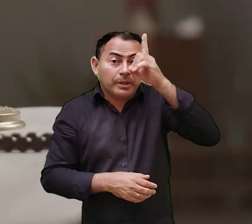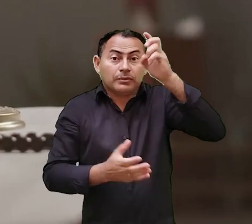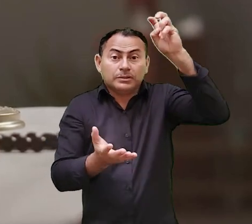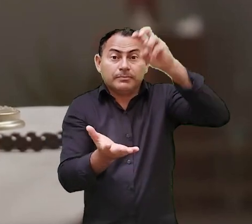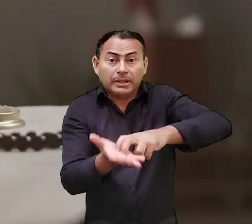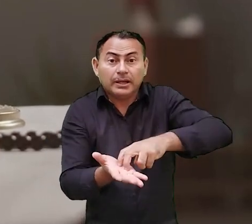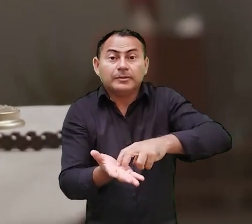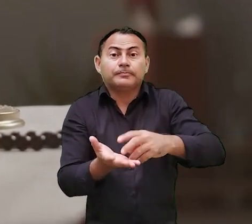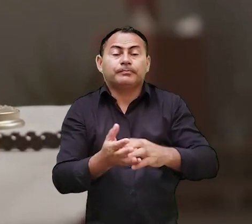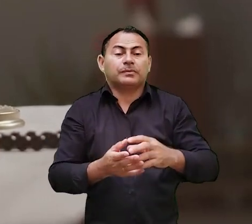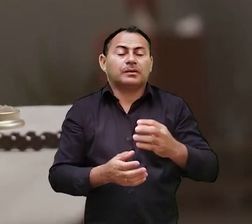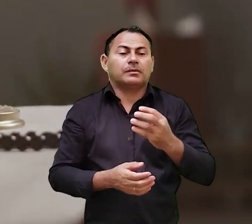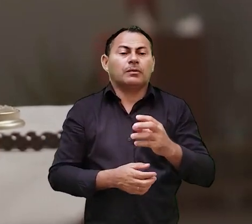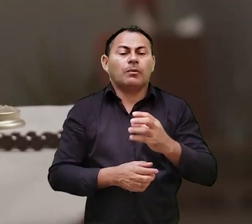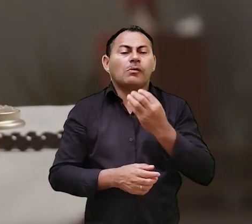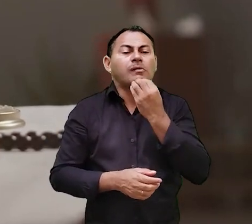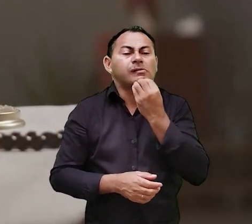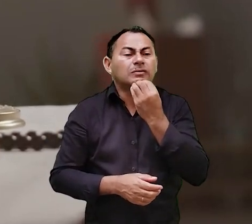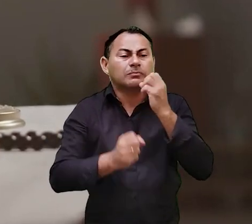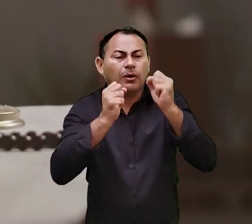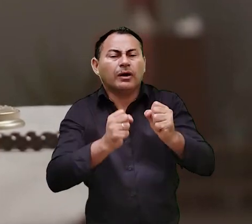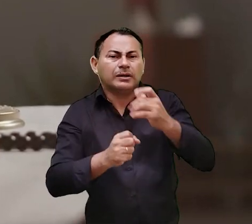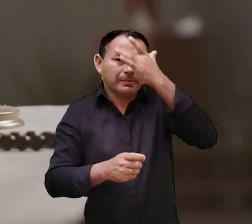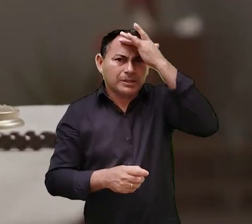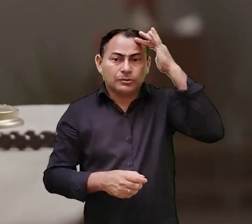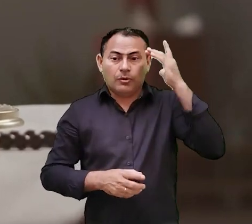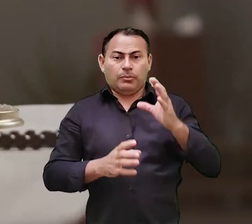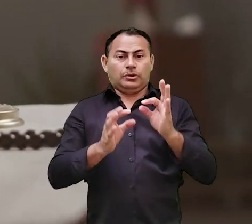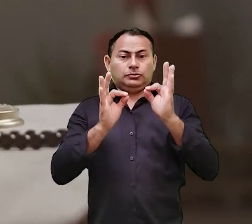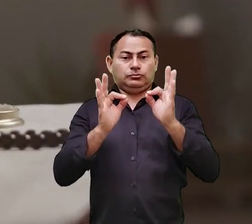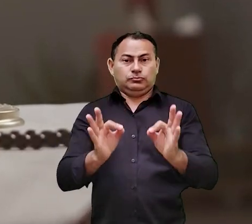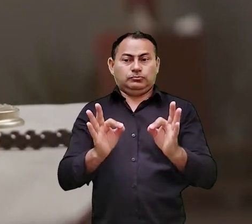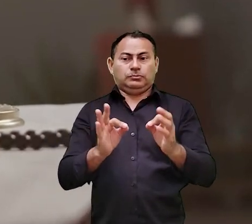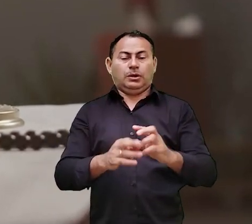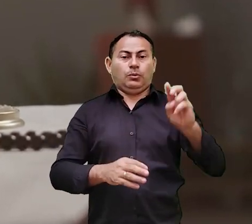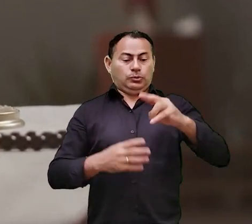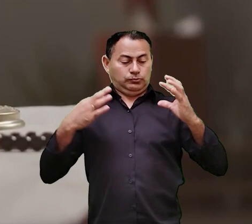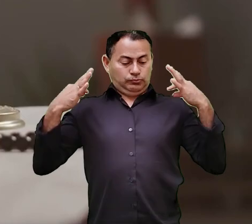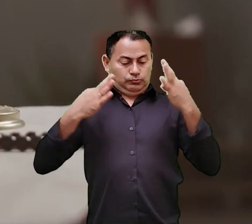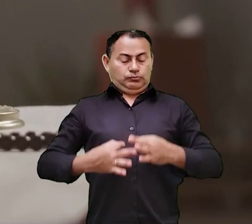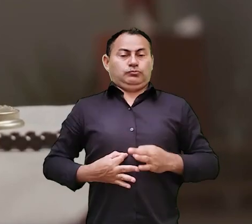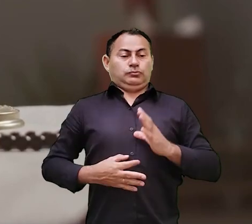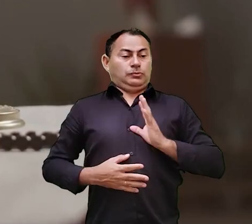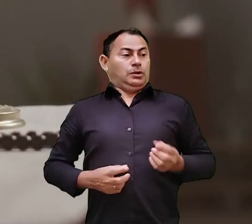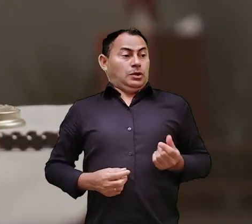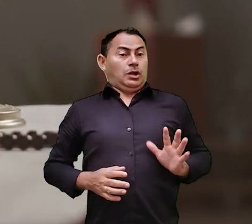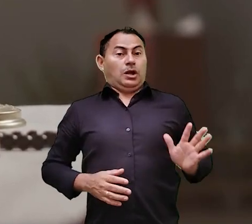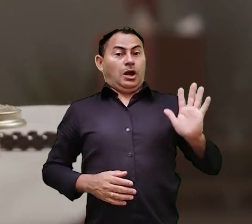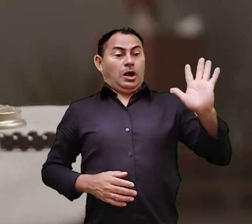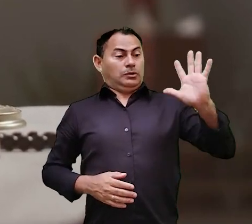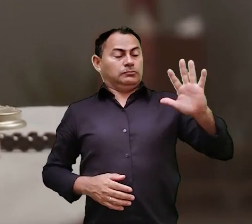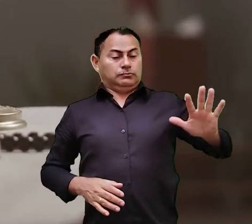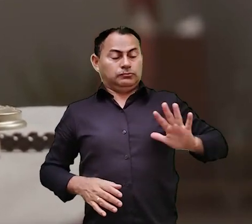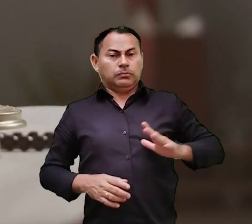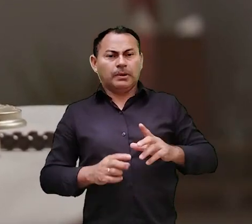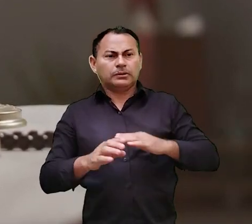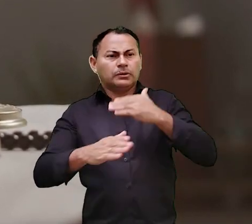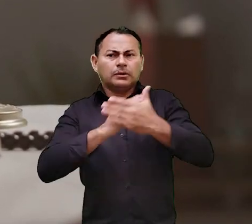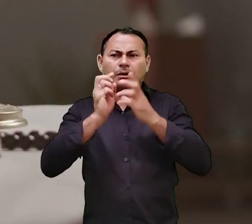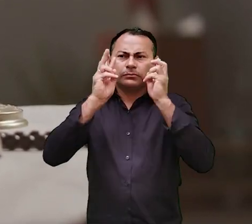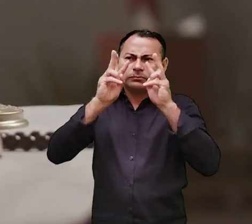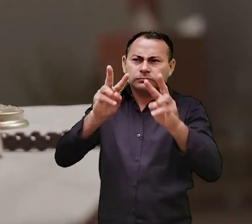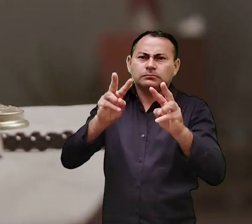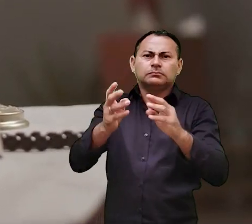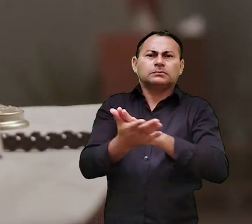pleno domingo pela manhã. Os ossos podem até ser sofisticados e usar ternos caros, mas estão todos